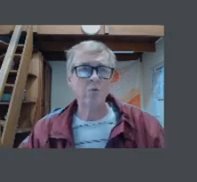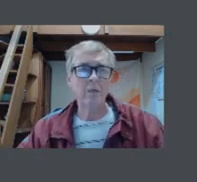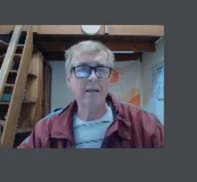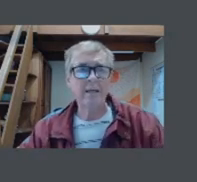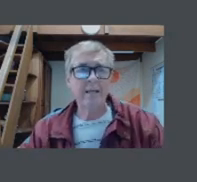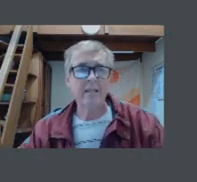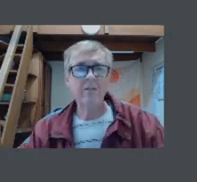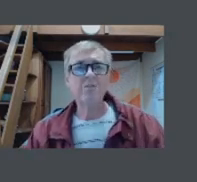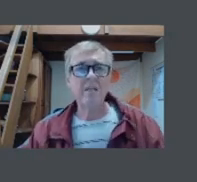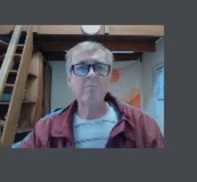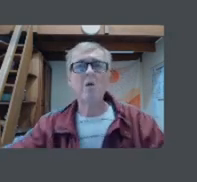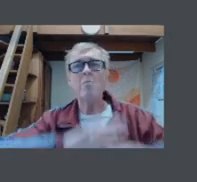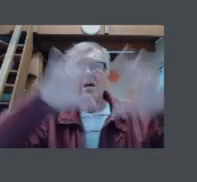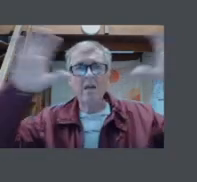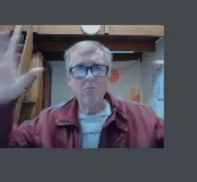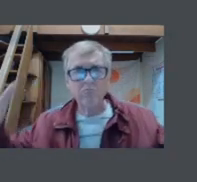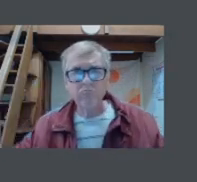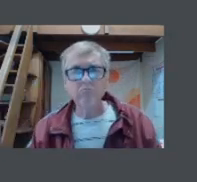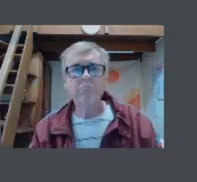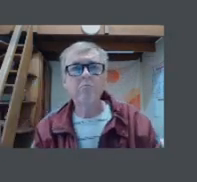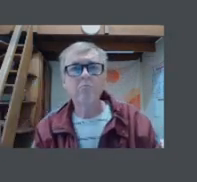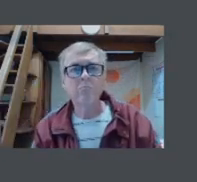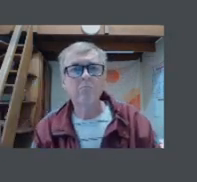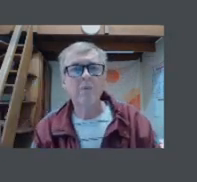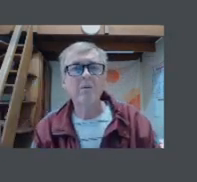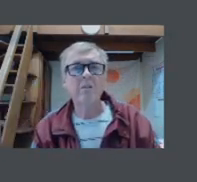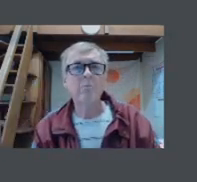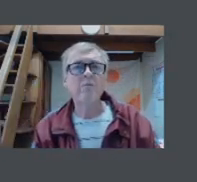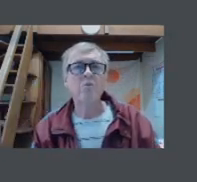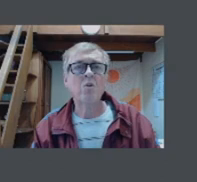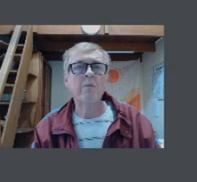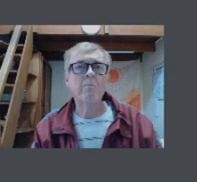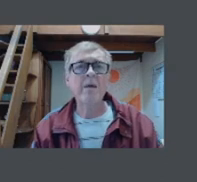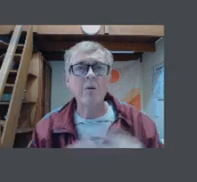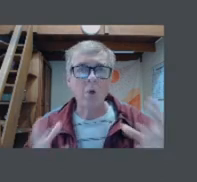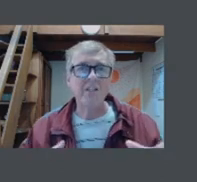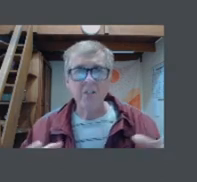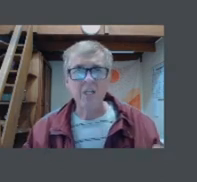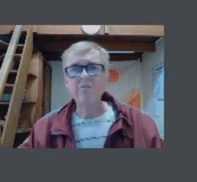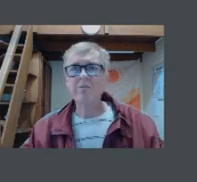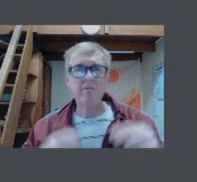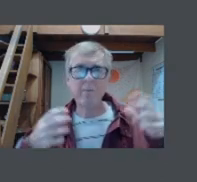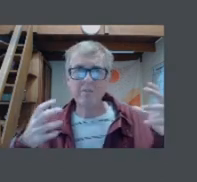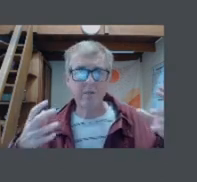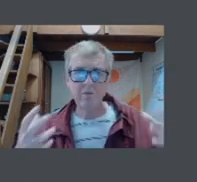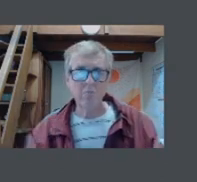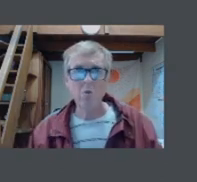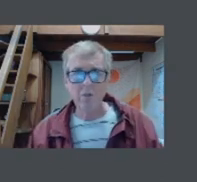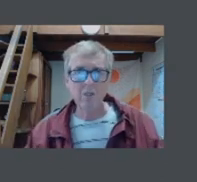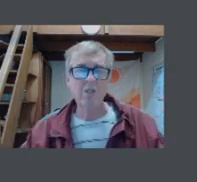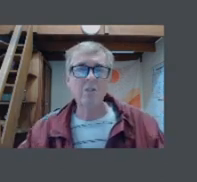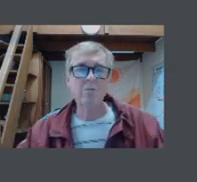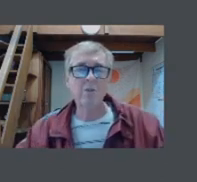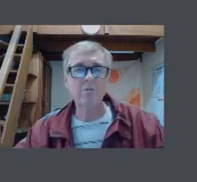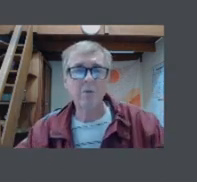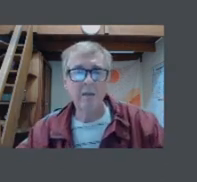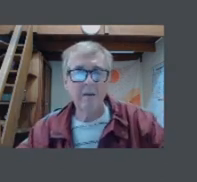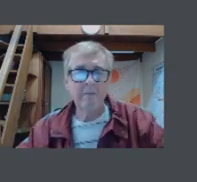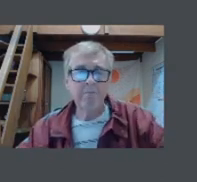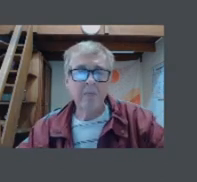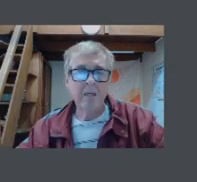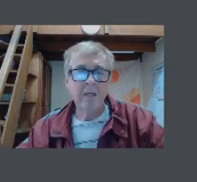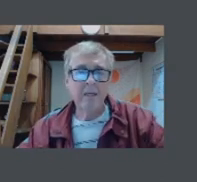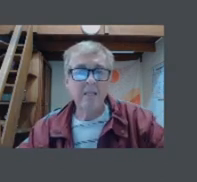colocado junto então sim é uma é um uma Medida Provisória bem coletivo pela participação de muita gente